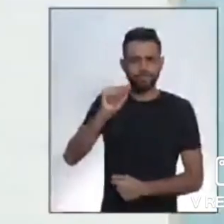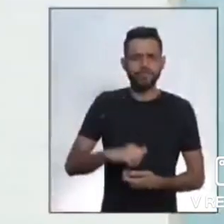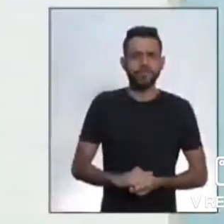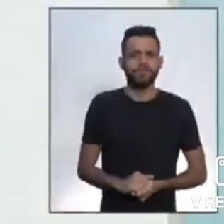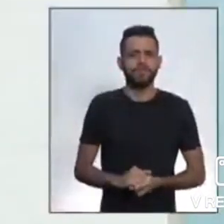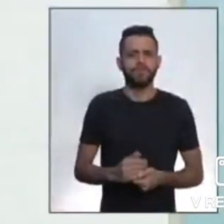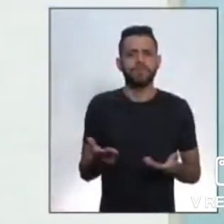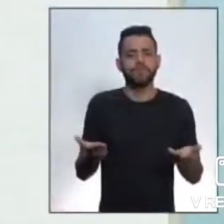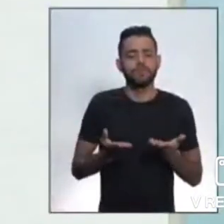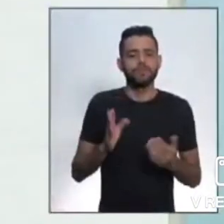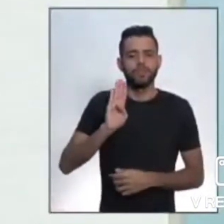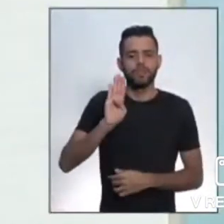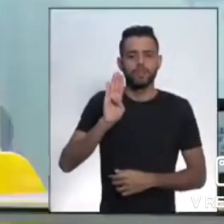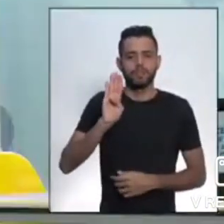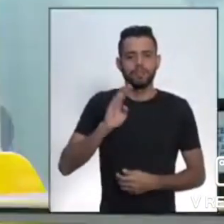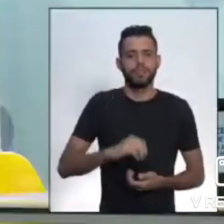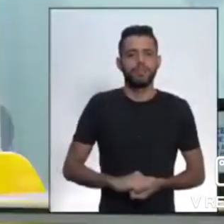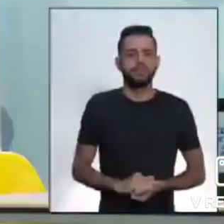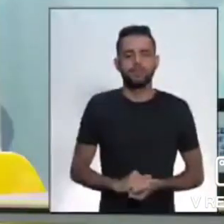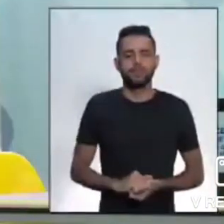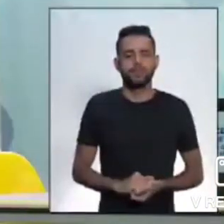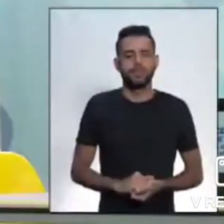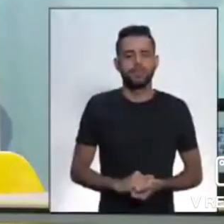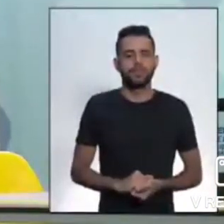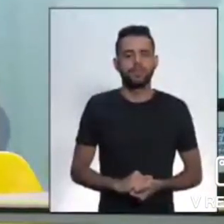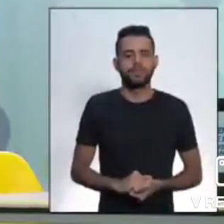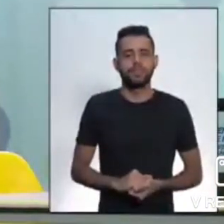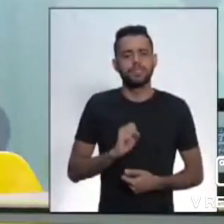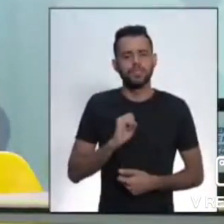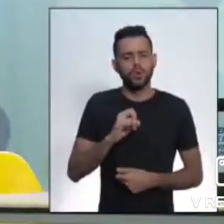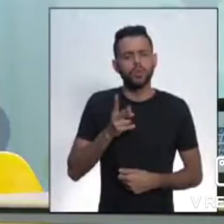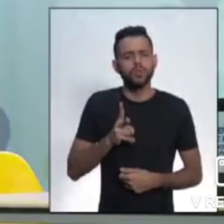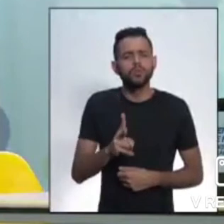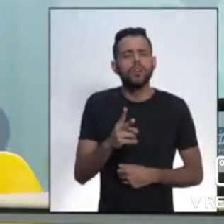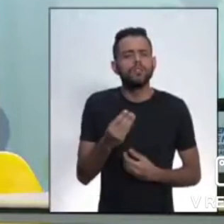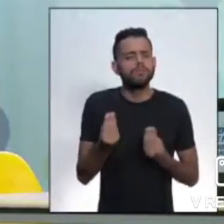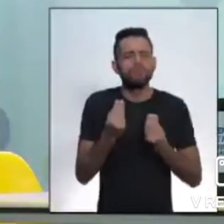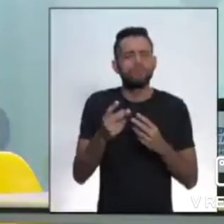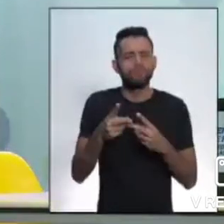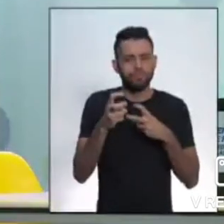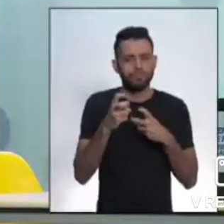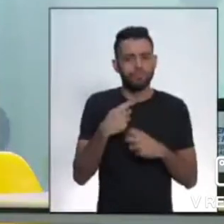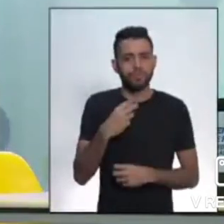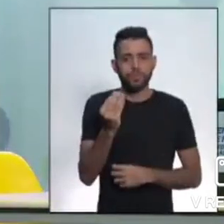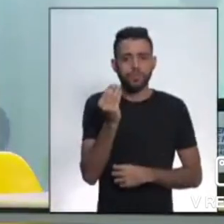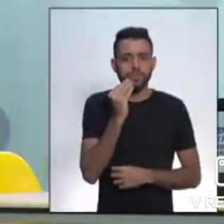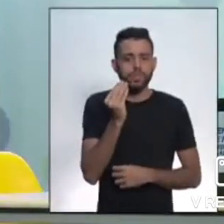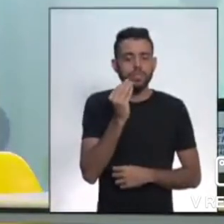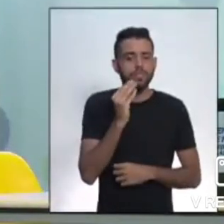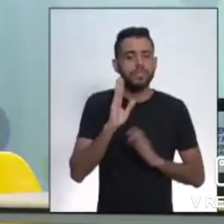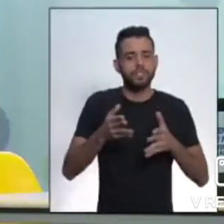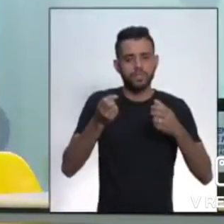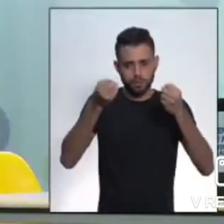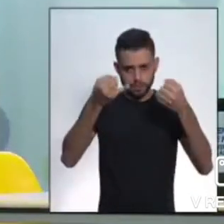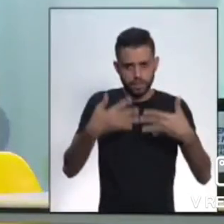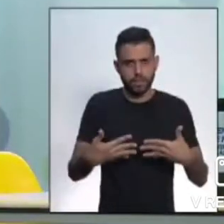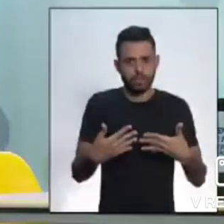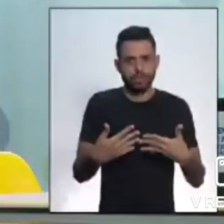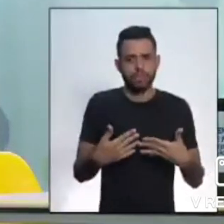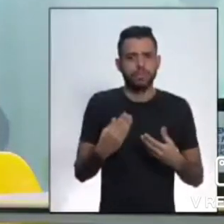B, se eu continuar, reparem no seguinte, eu vou tentar deixar uma definição.